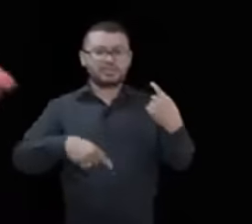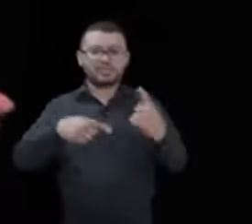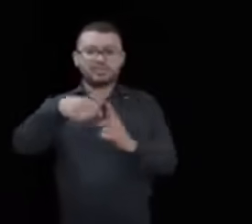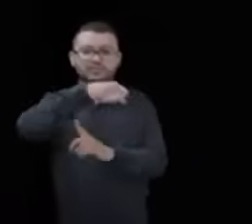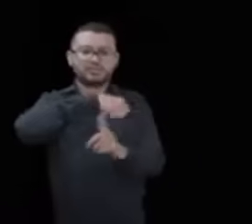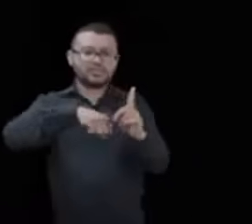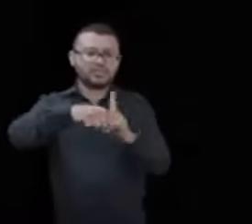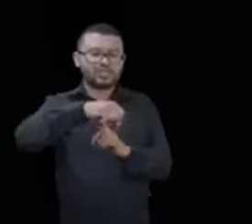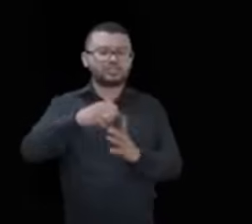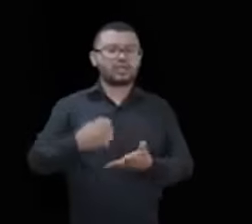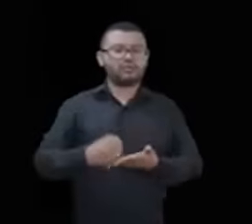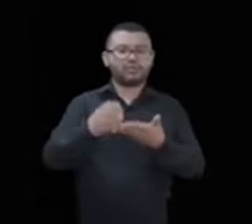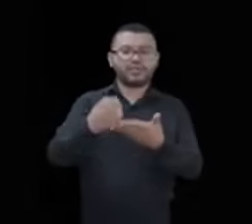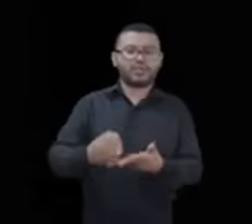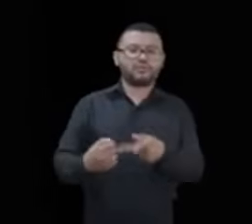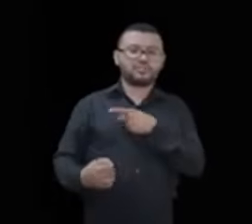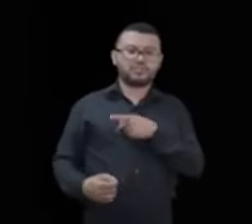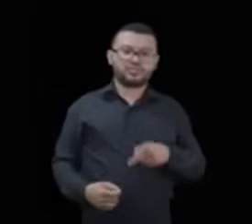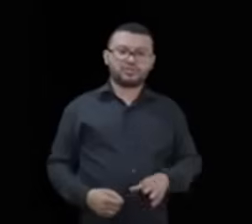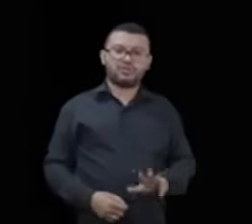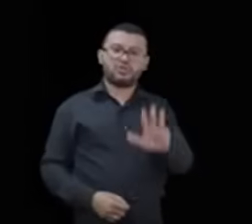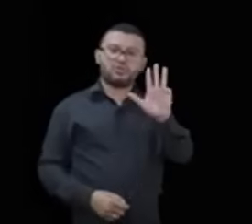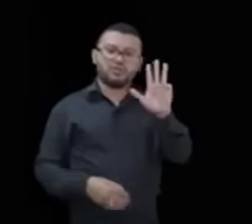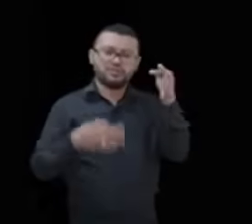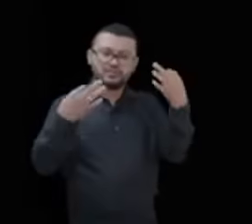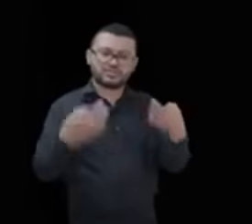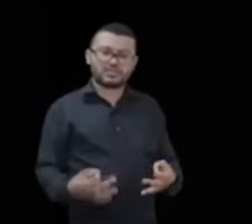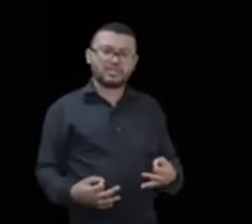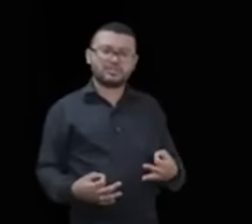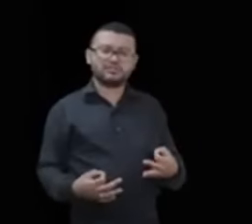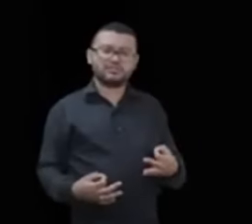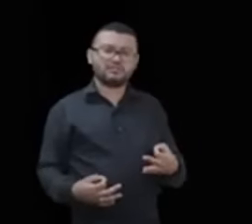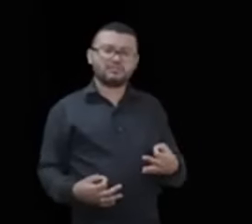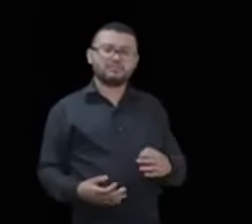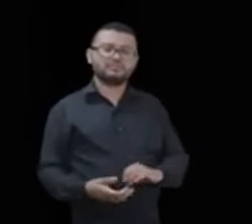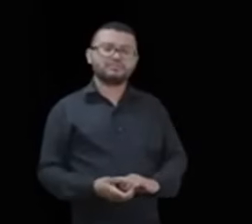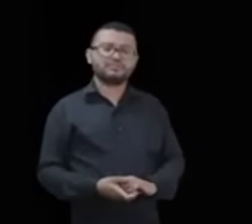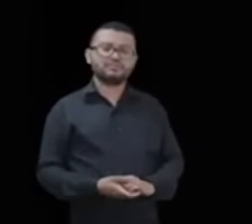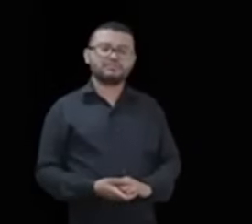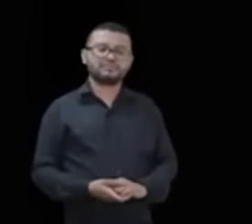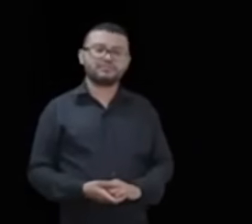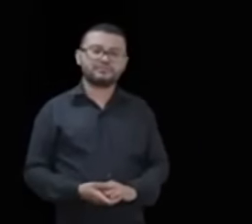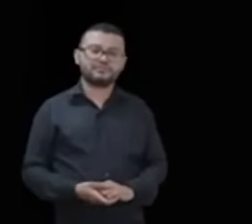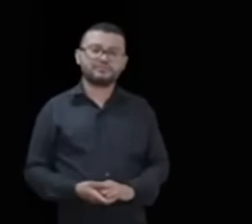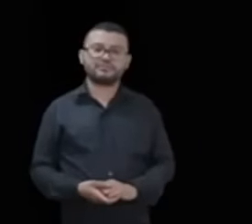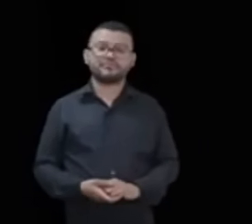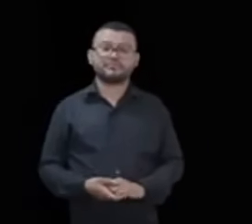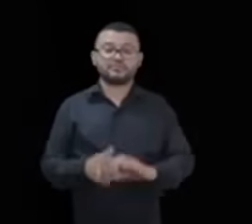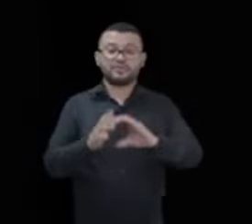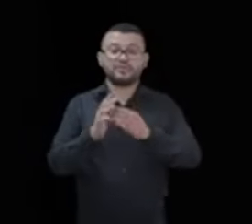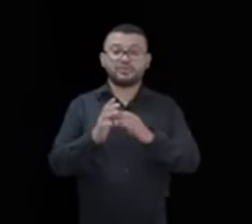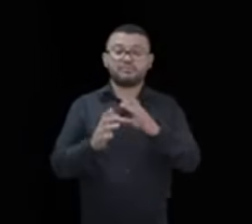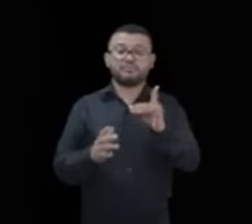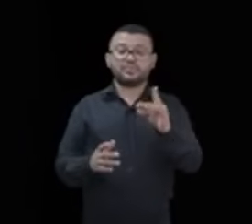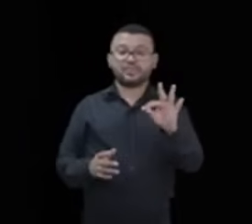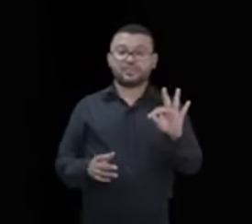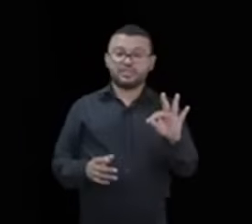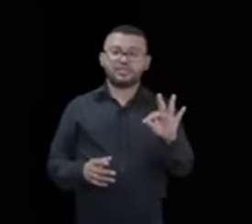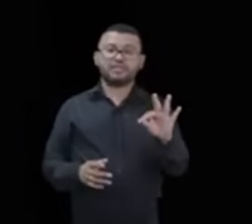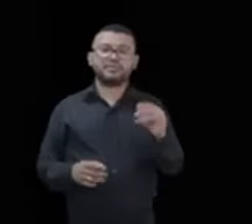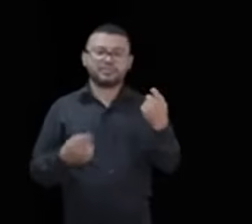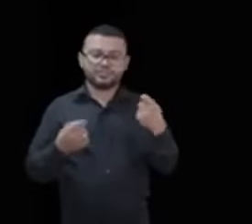e apoiar o governo do presidente Lula de forma intransigente nas suas medidas. O PT tem